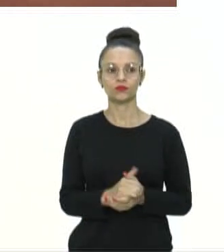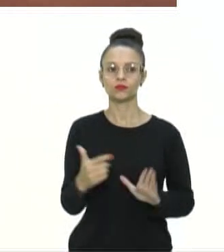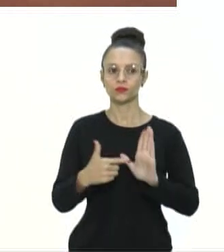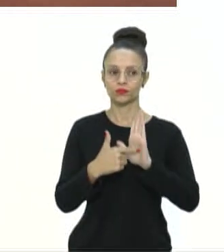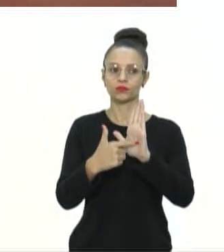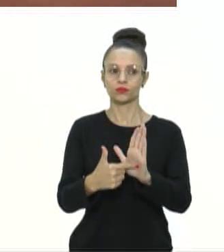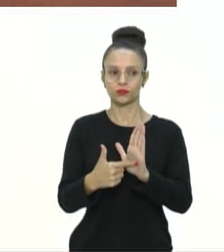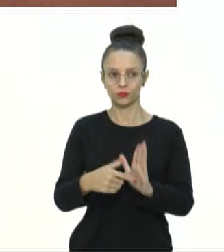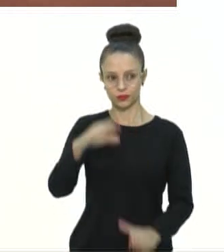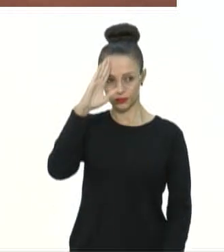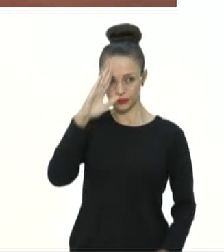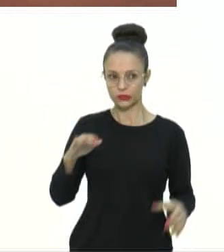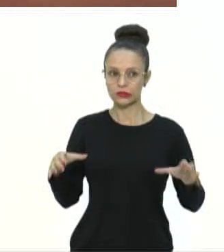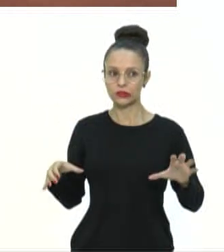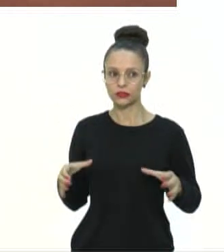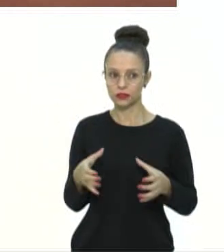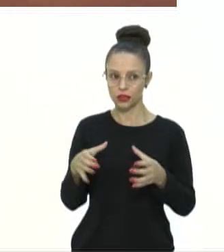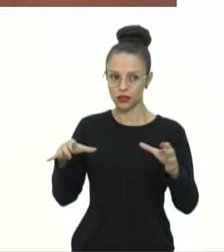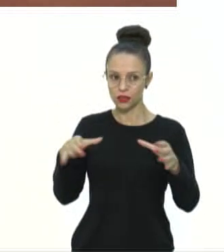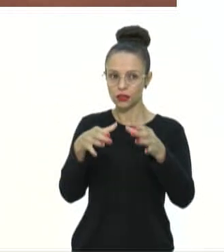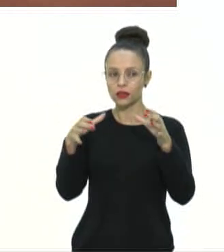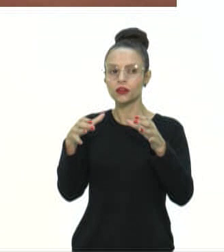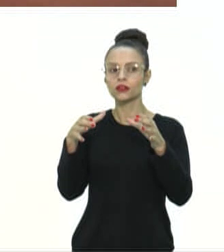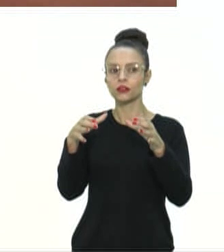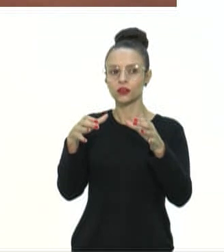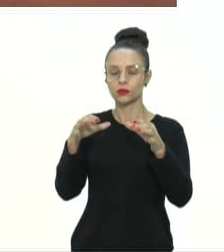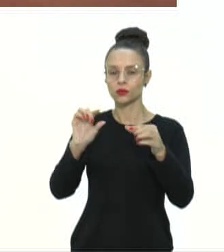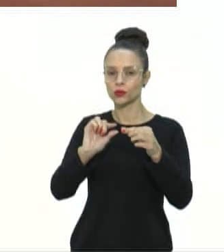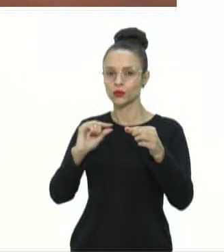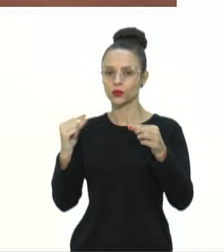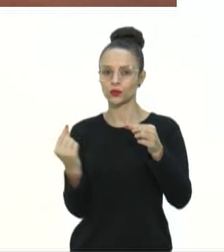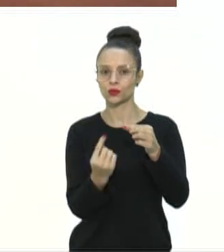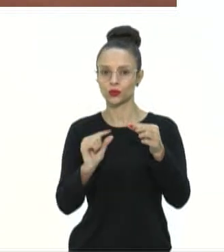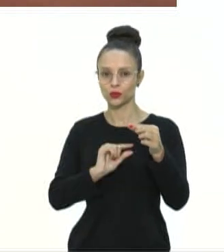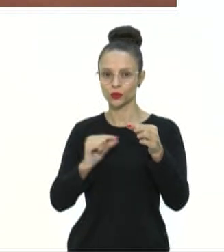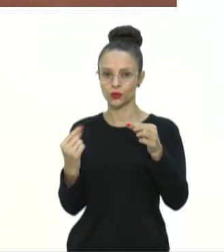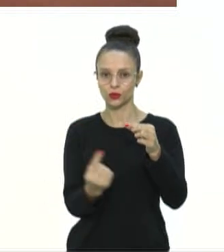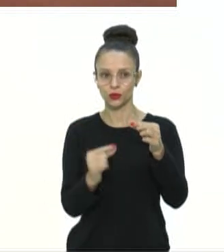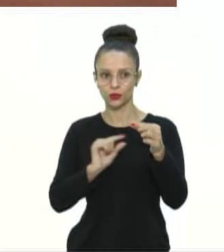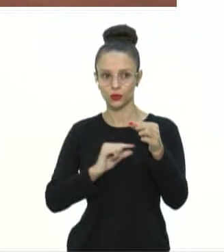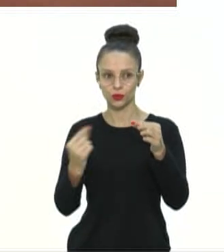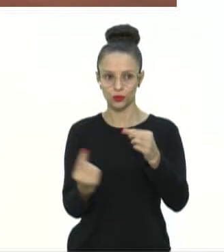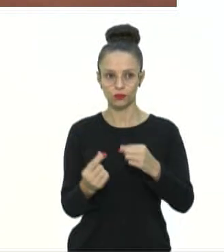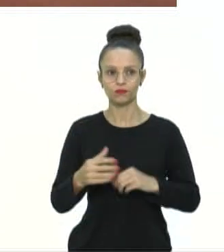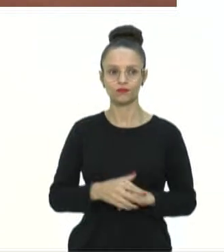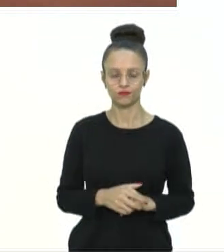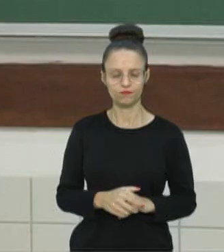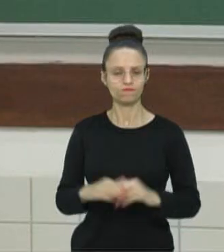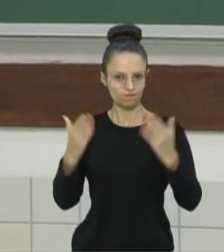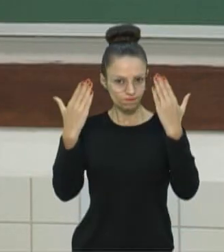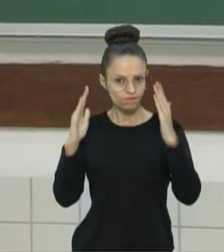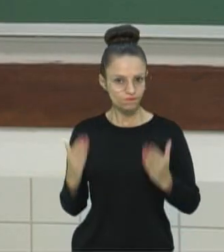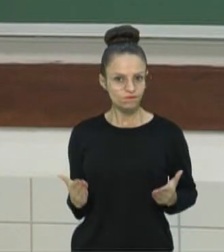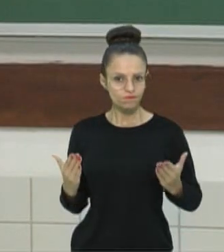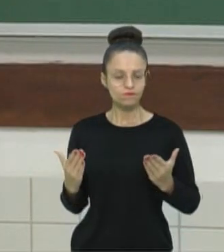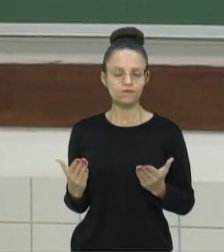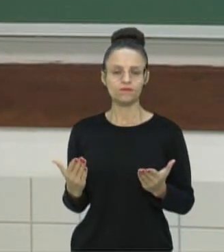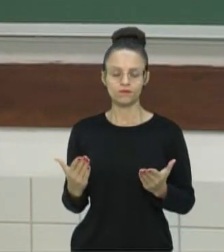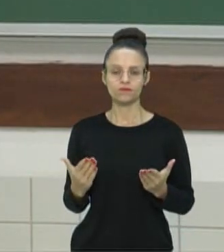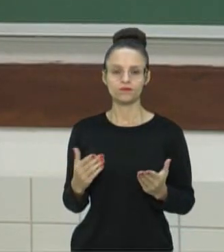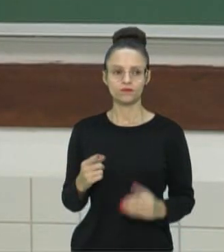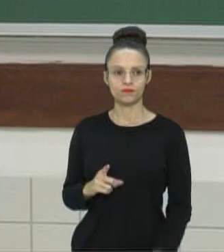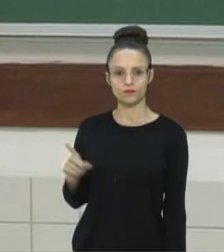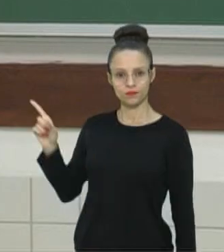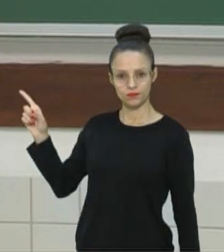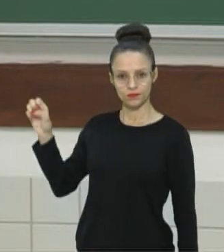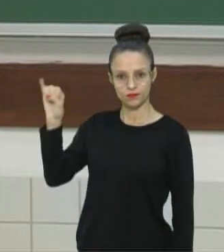Destaque para as cerâmicas em relevo com uso de cordas. Vamos analisar um pouquinho essa obra